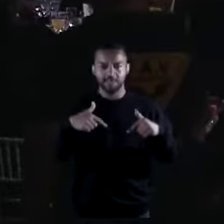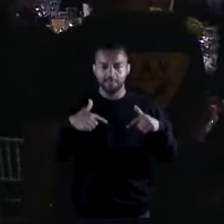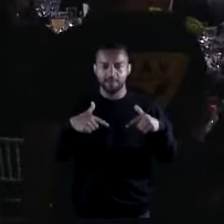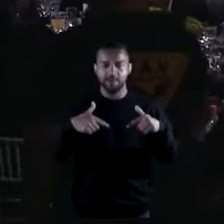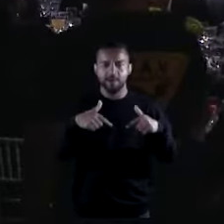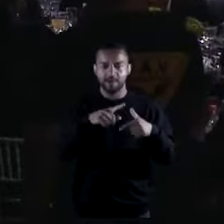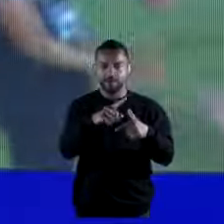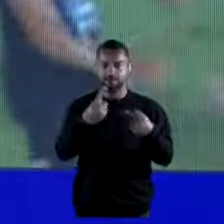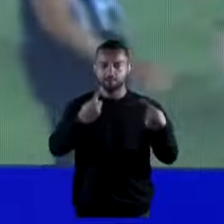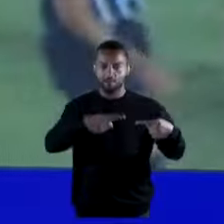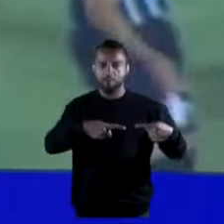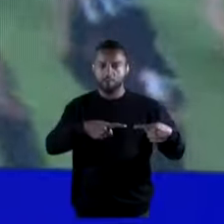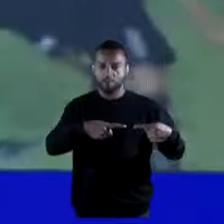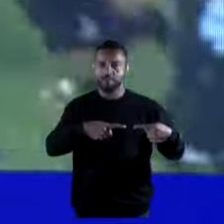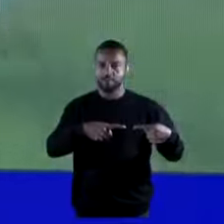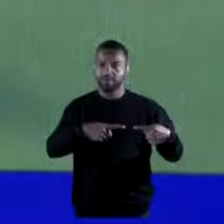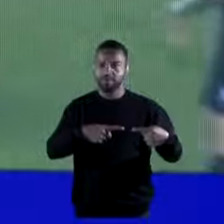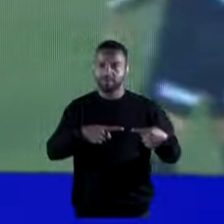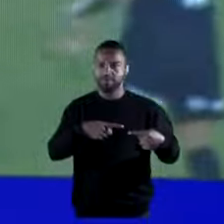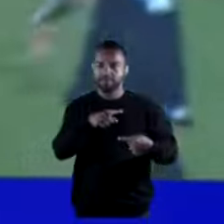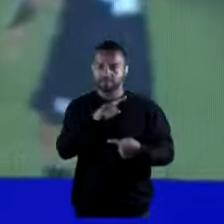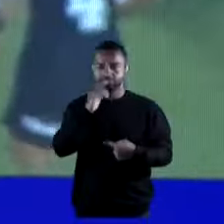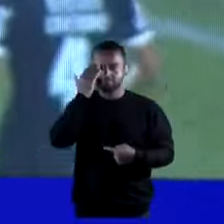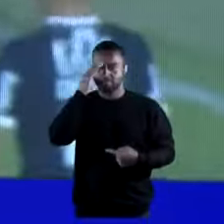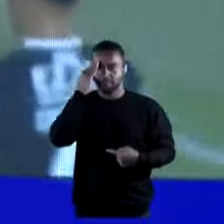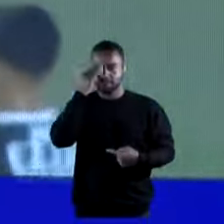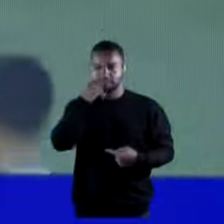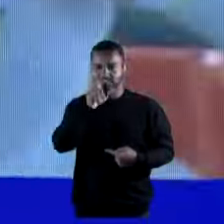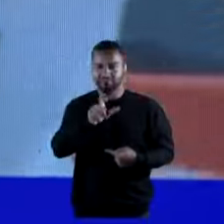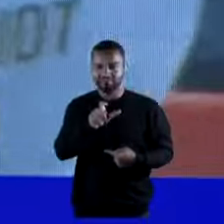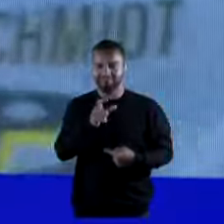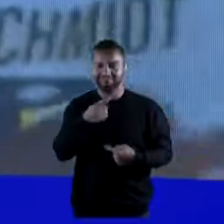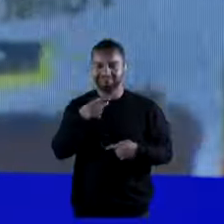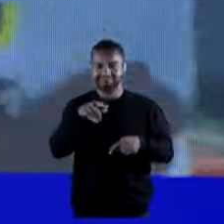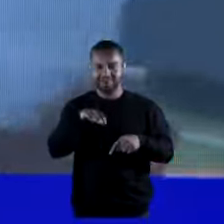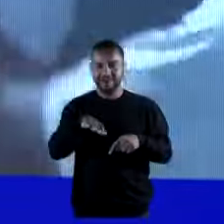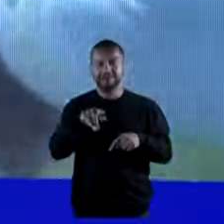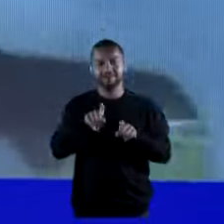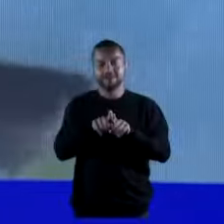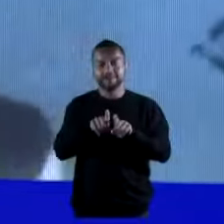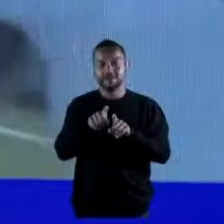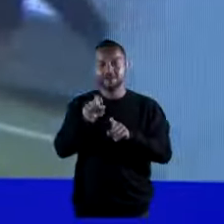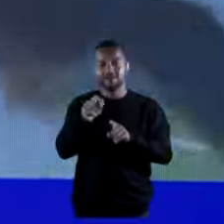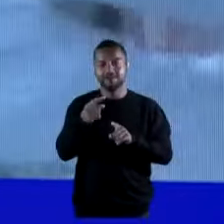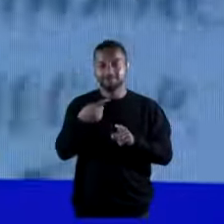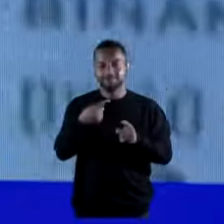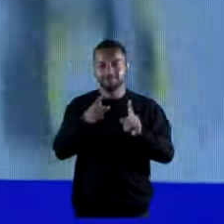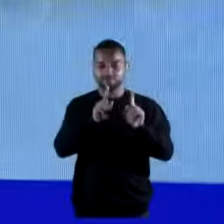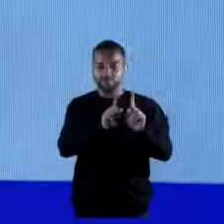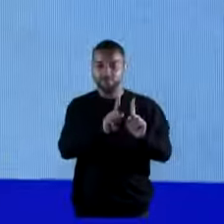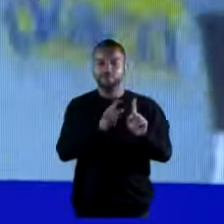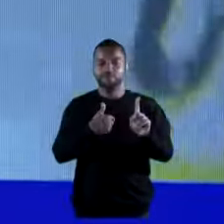baita concorrência. Parabéns, parabéns. Se entendeu muito bem com o Pituca, né? Que dupla de volante impressionante.